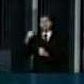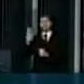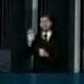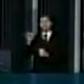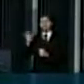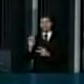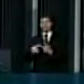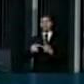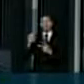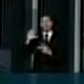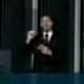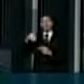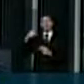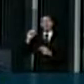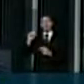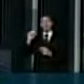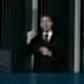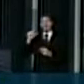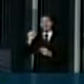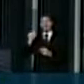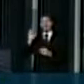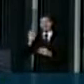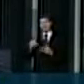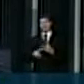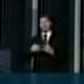Campo Alegre, Rio Negrinho e Mafra,